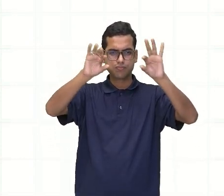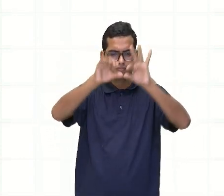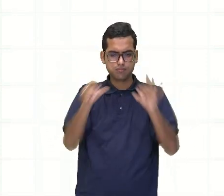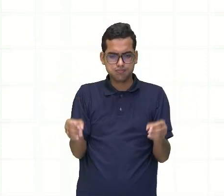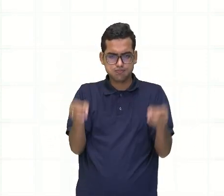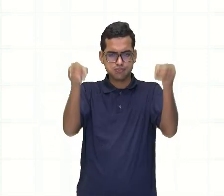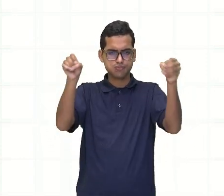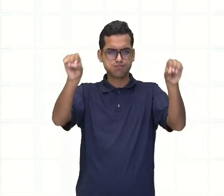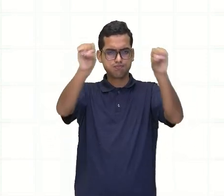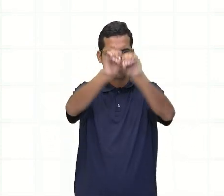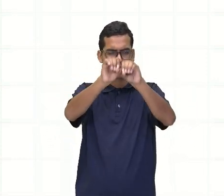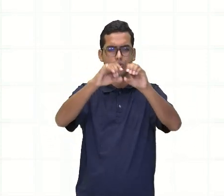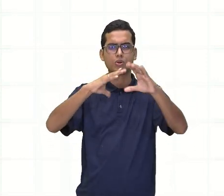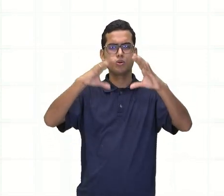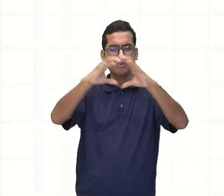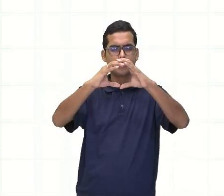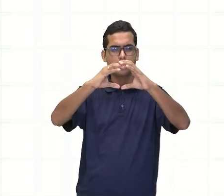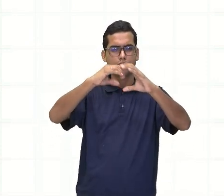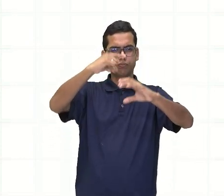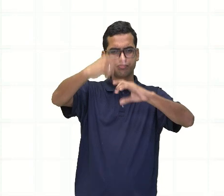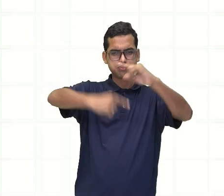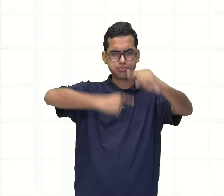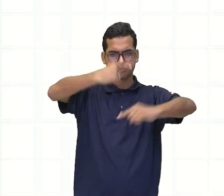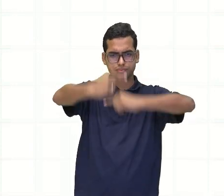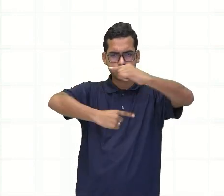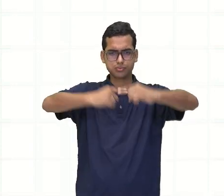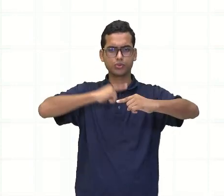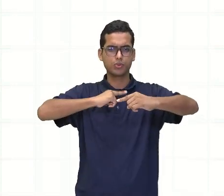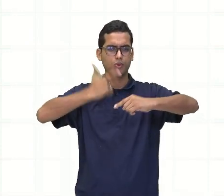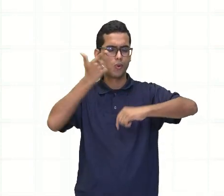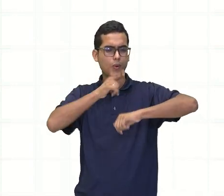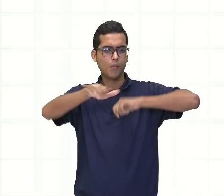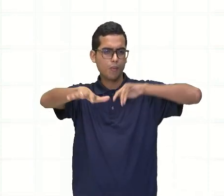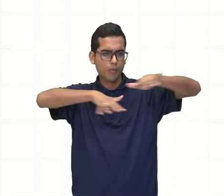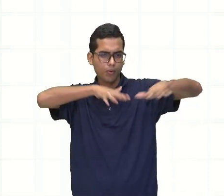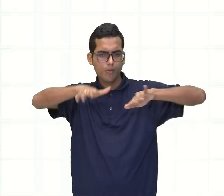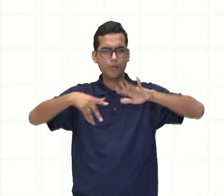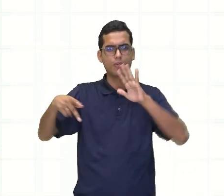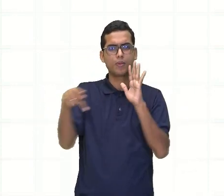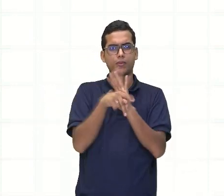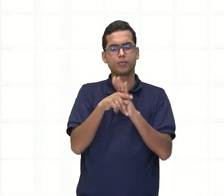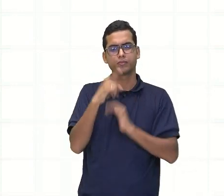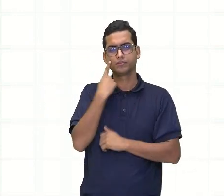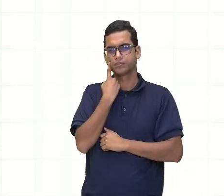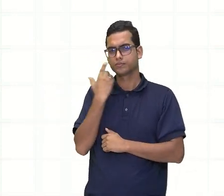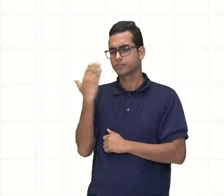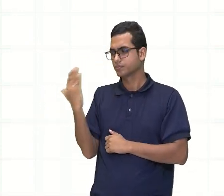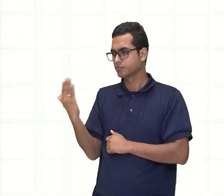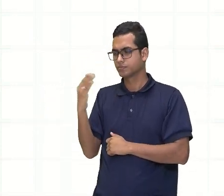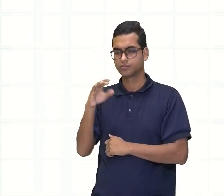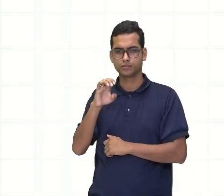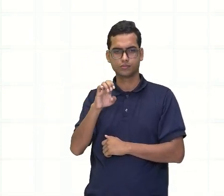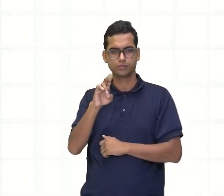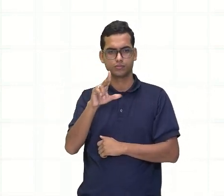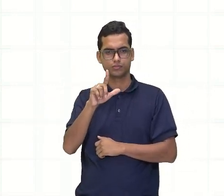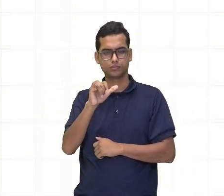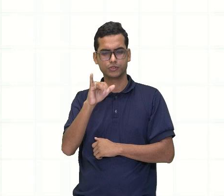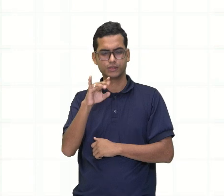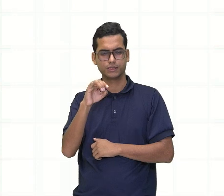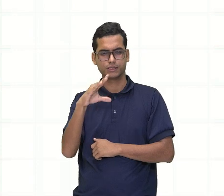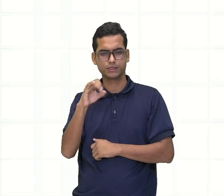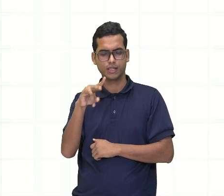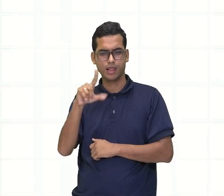Héron, ela também é conhecida como eolipila e é considerada a primeira